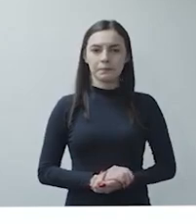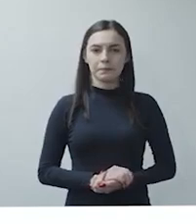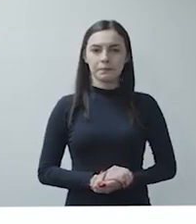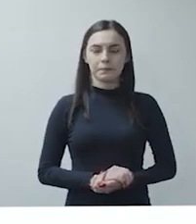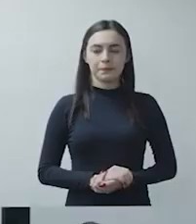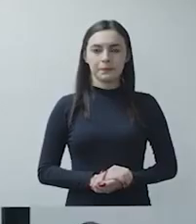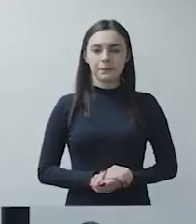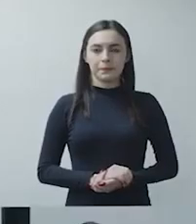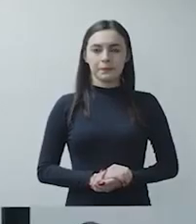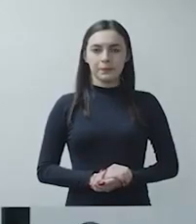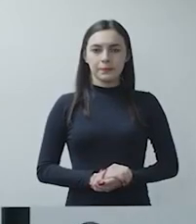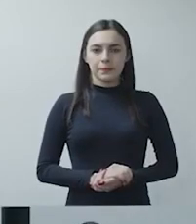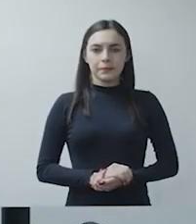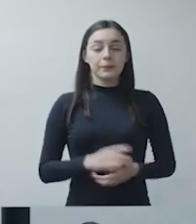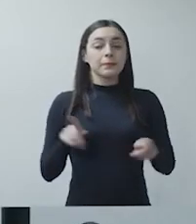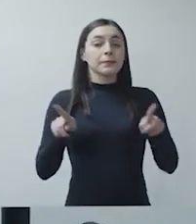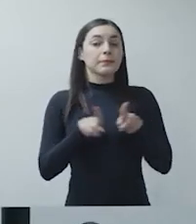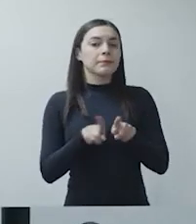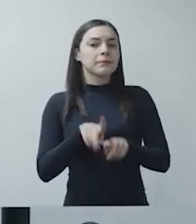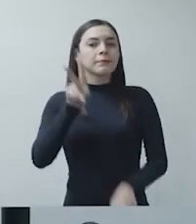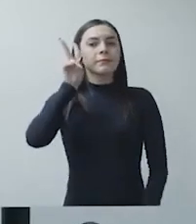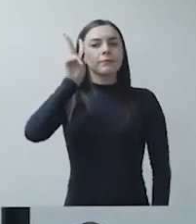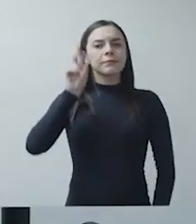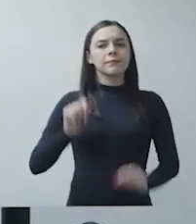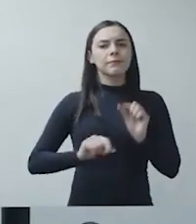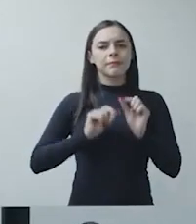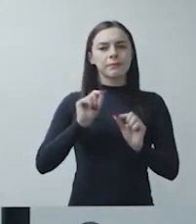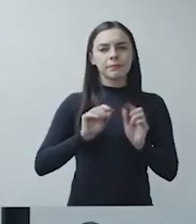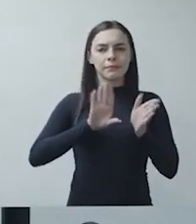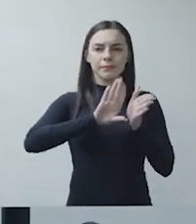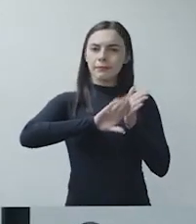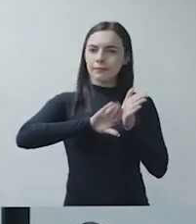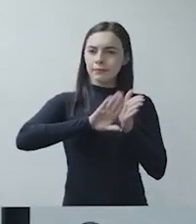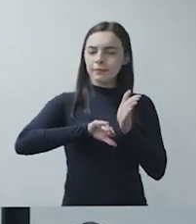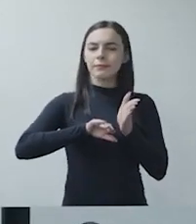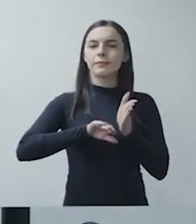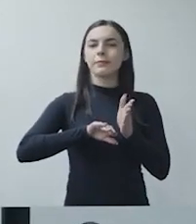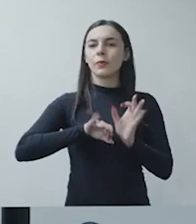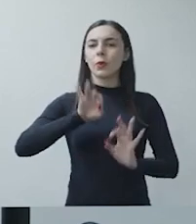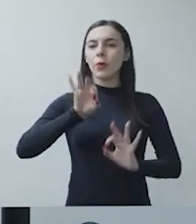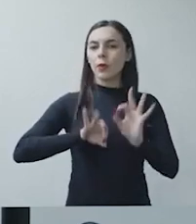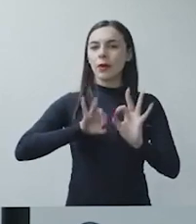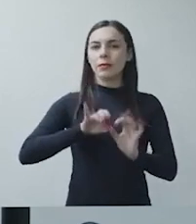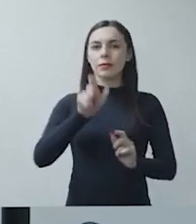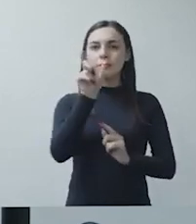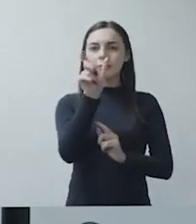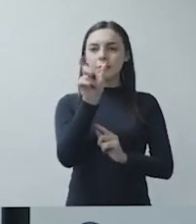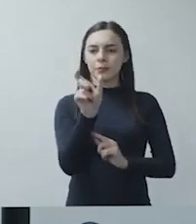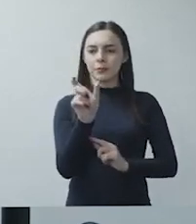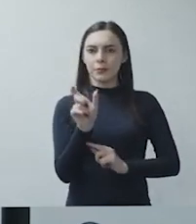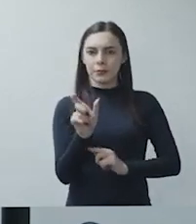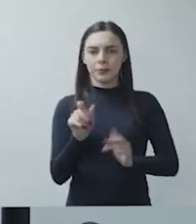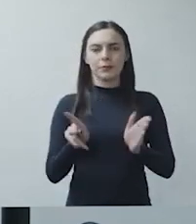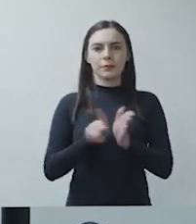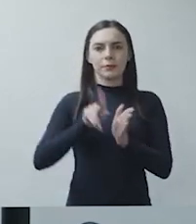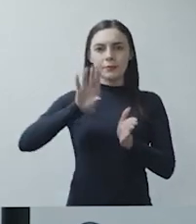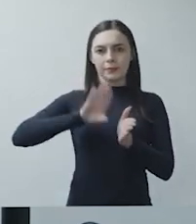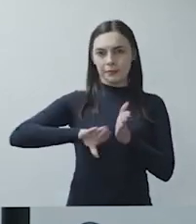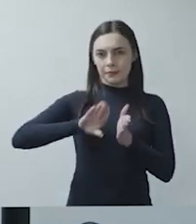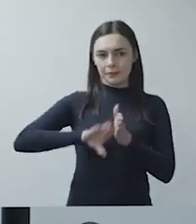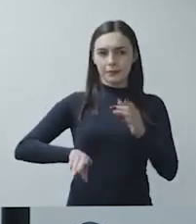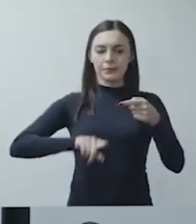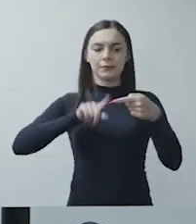Falaremos também e relembramos a subtração, organizando os termos da subtração.